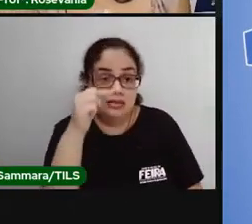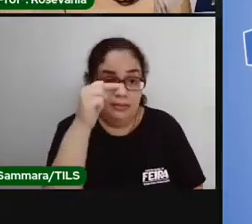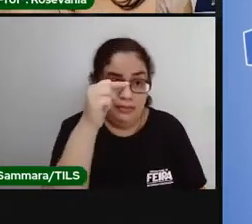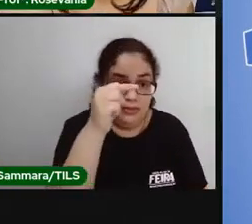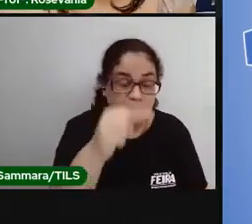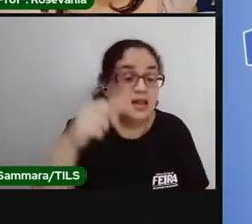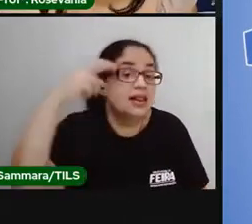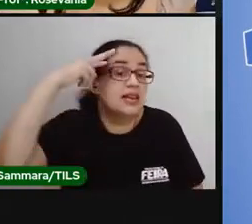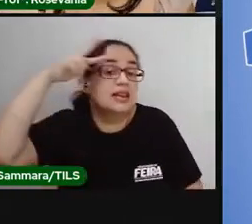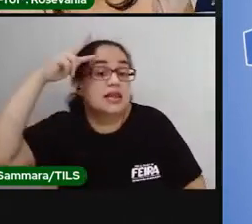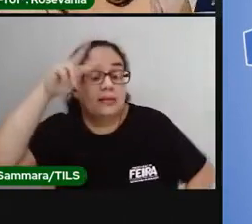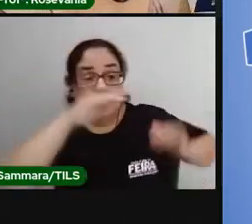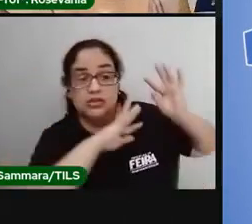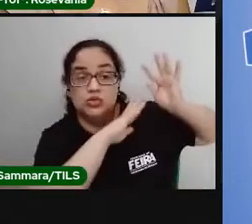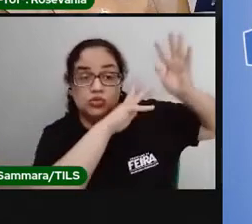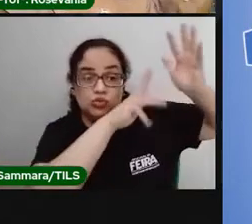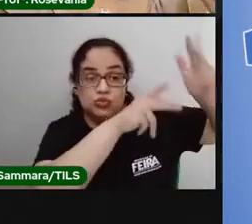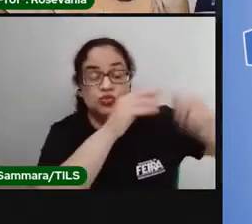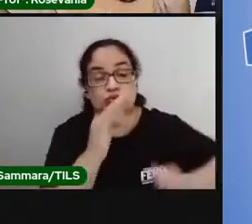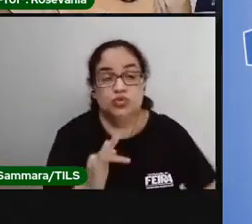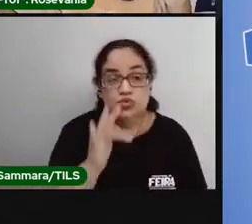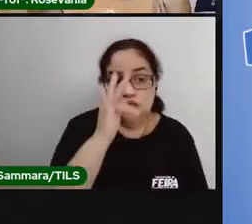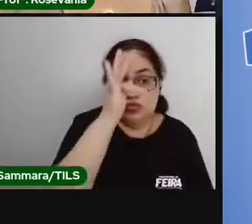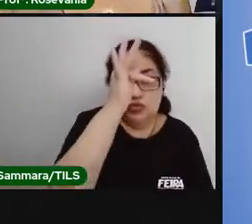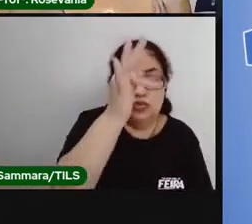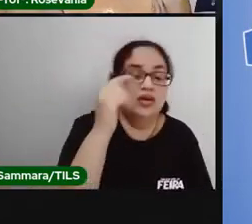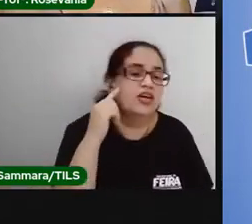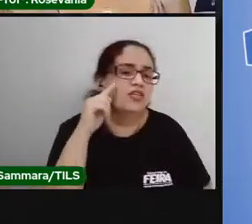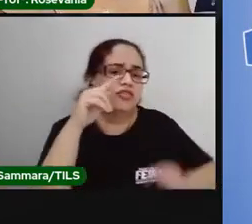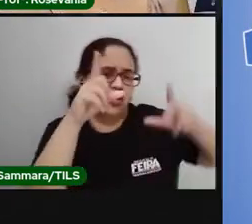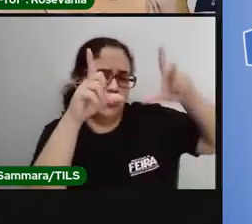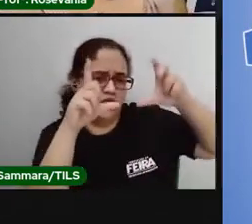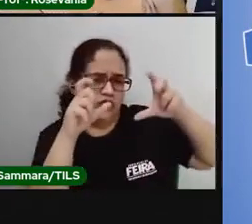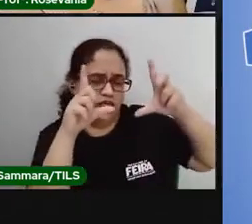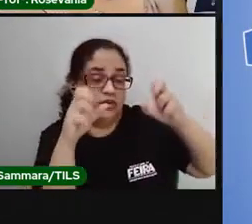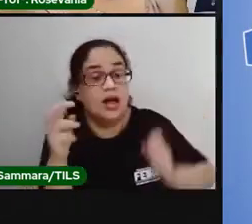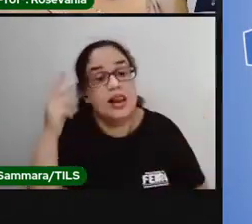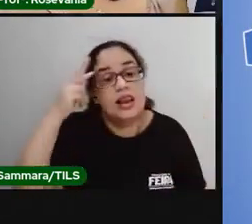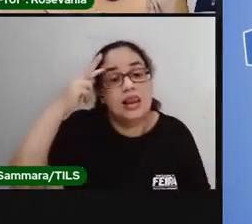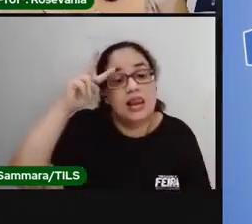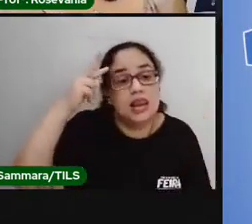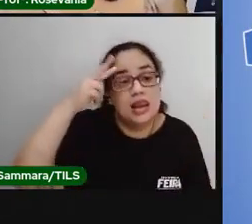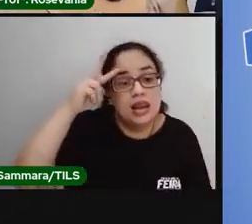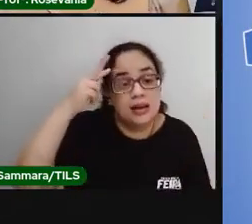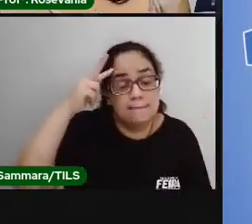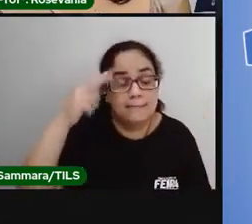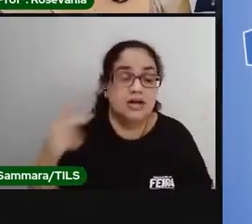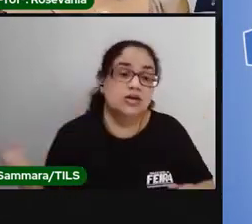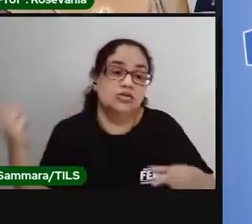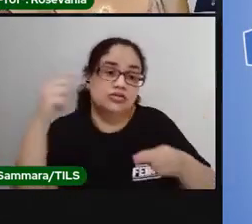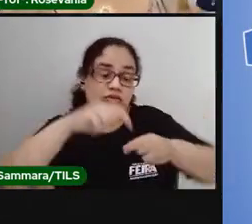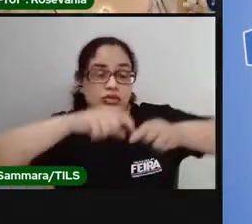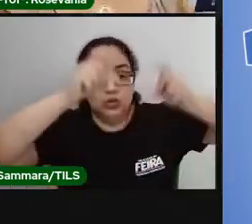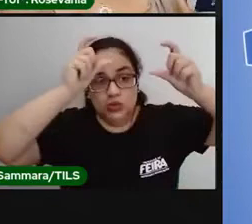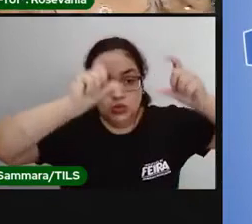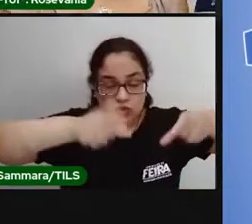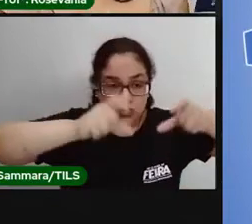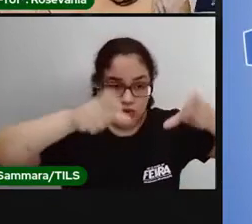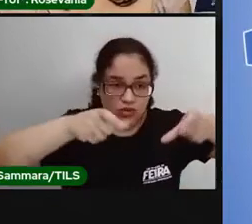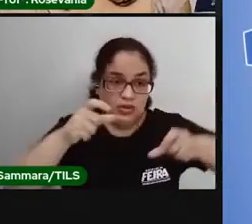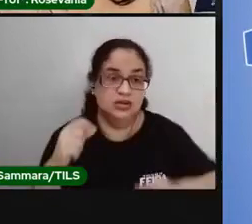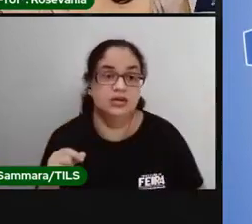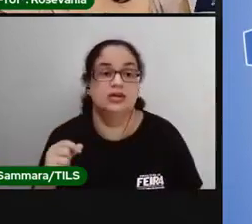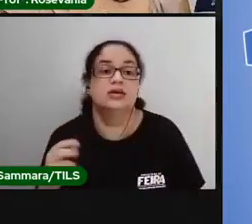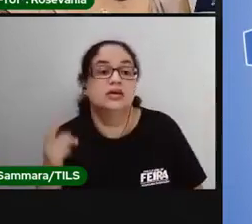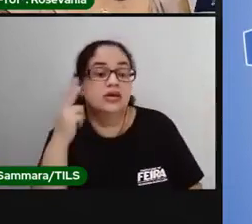trazer lembranças futuras quando a gente olhar uma foto, quando a gente relembrar, né, quando voltar para aquele lugar ali que a gente já